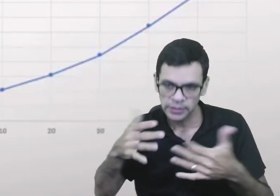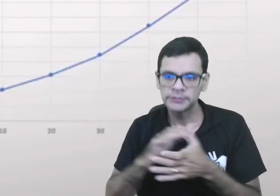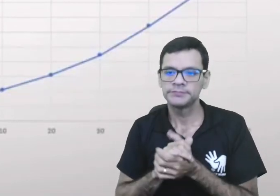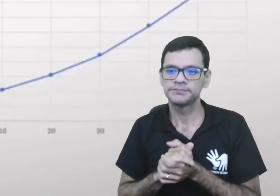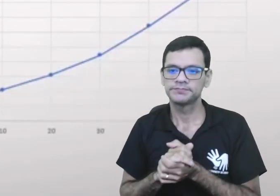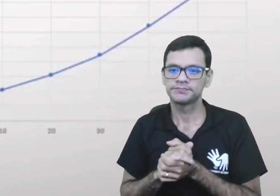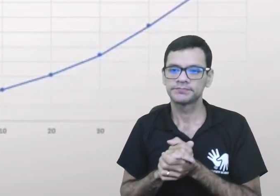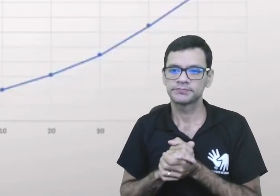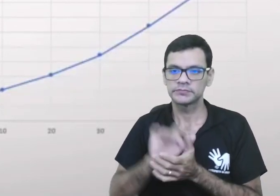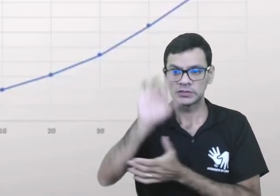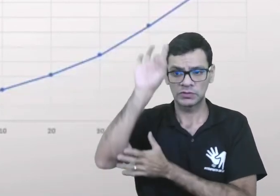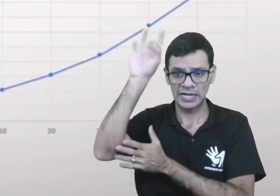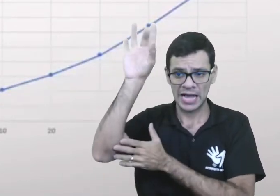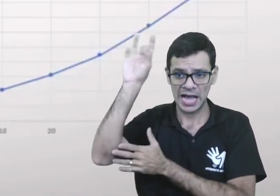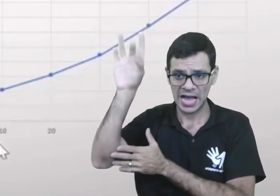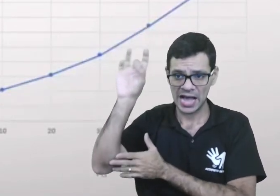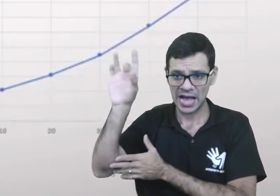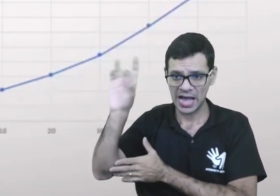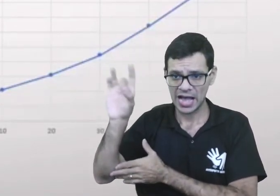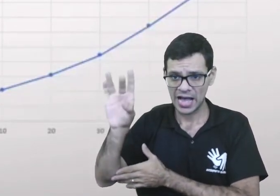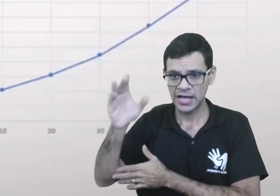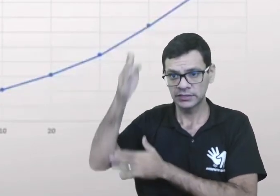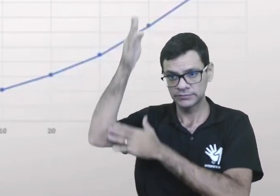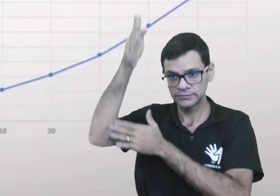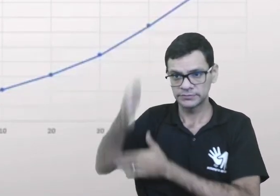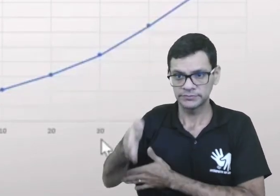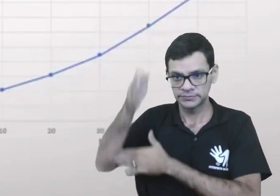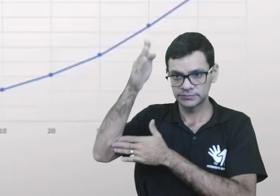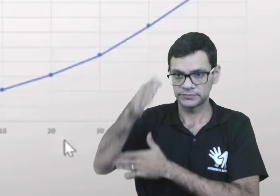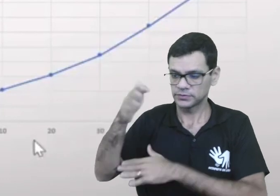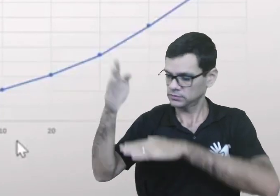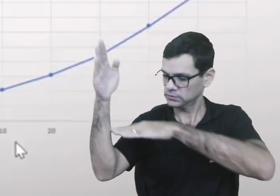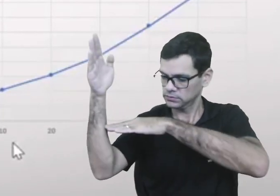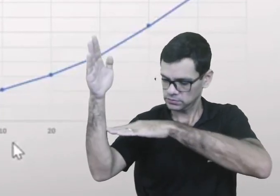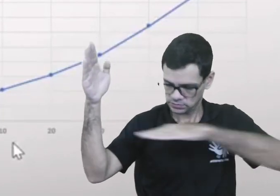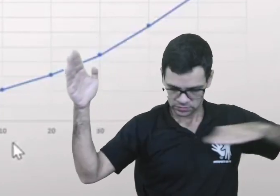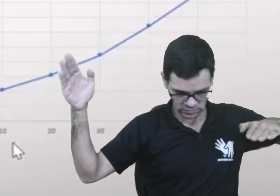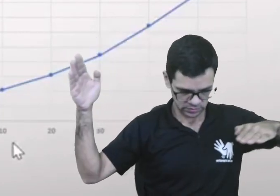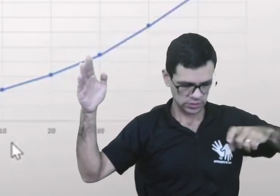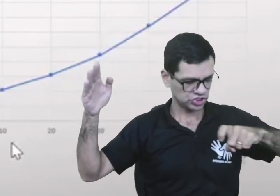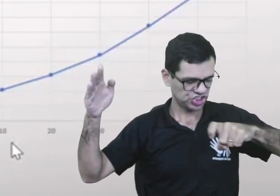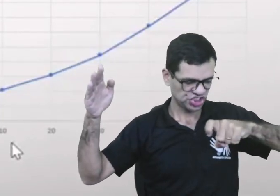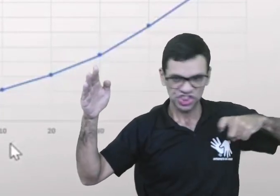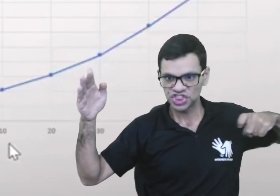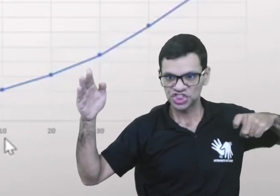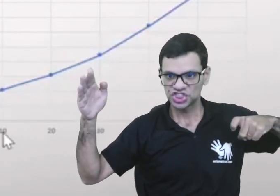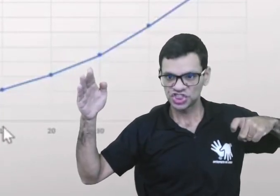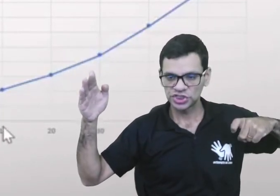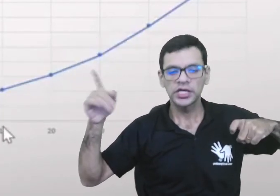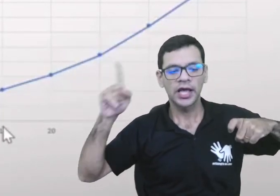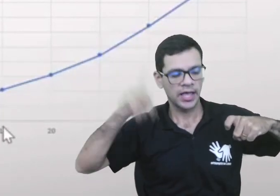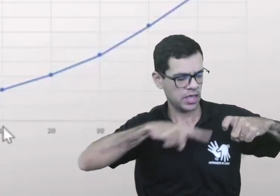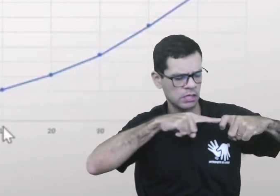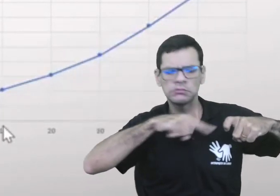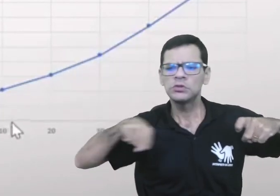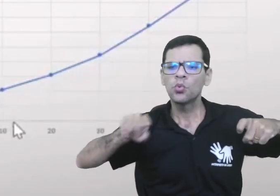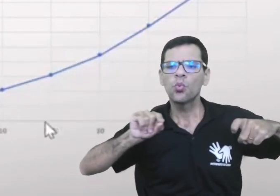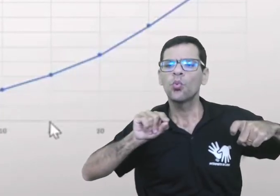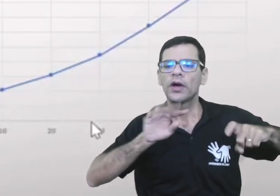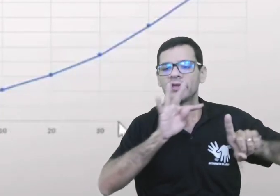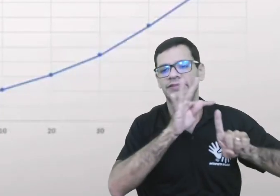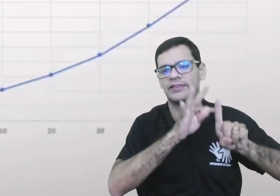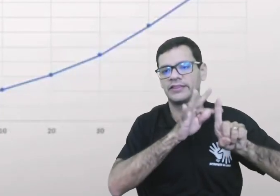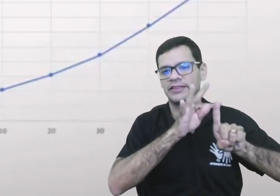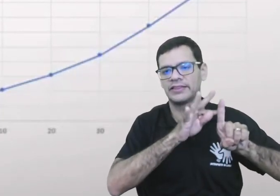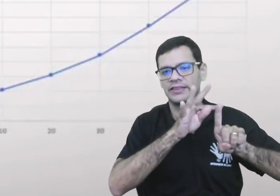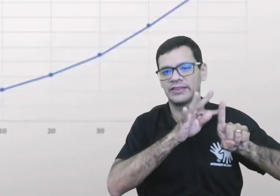aí, cada um deles está associado ao eixo X, que é a temperatura. Então, na medida com que a temperatura